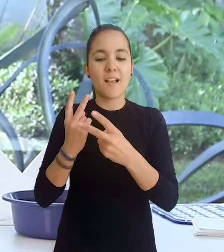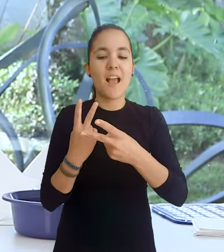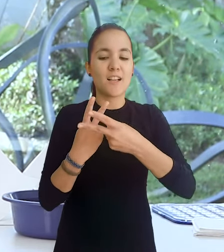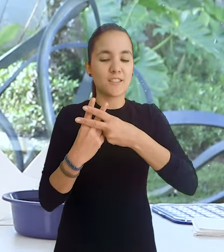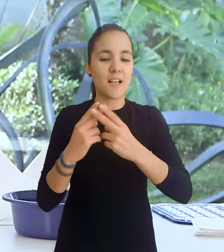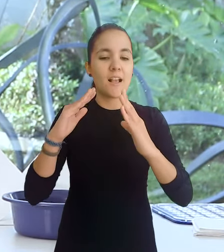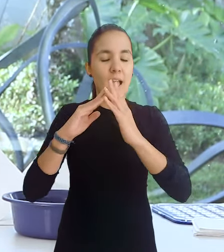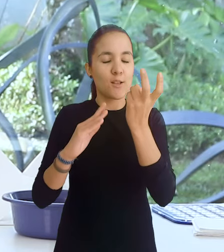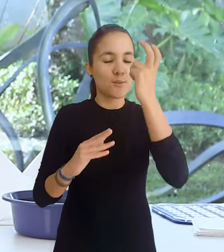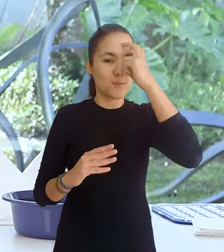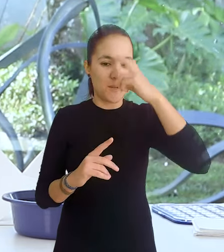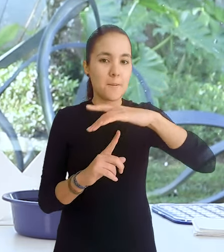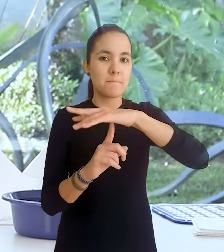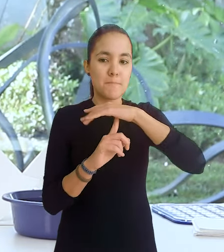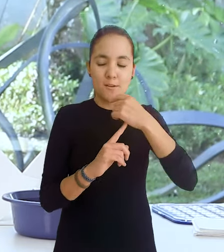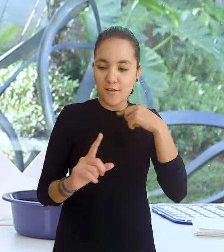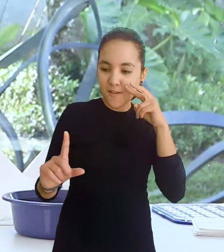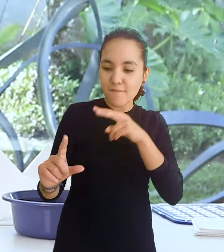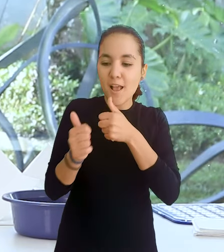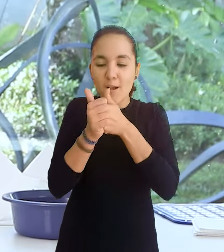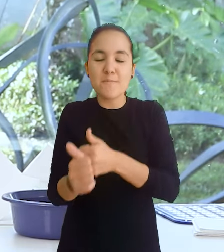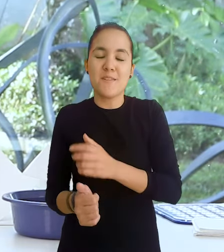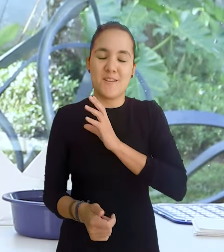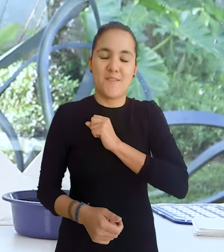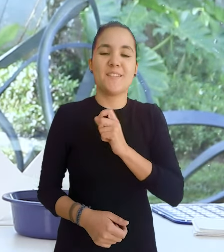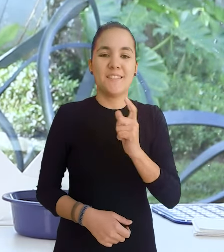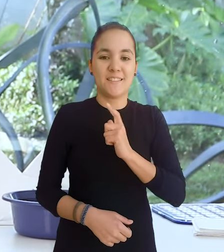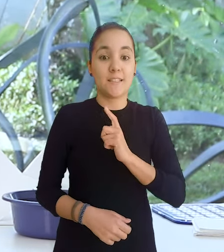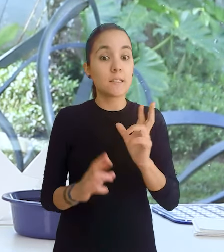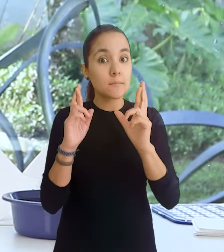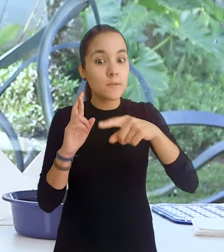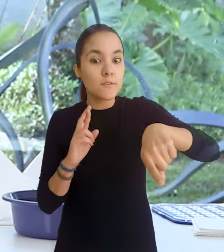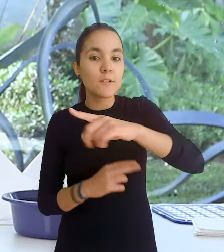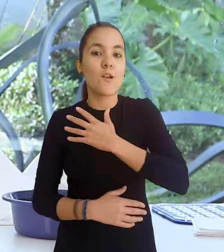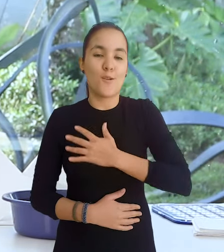marcar a gente com o hashtag Casa de Cultura do Parque, que a gente vai adorar acompanhar,